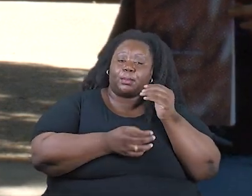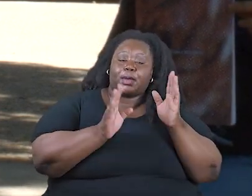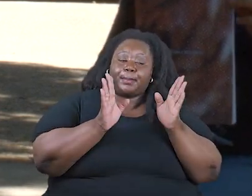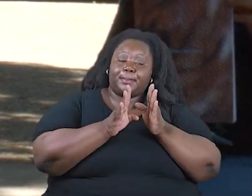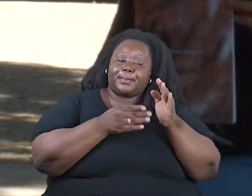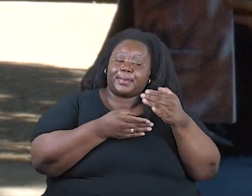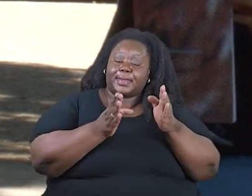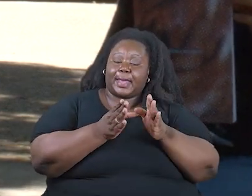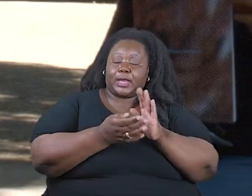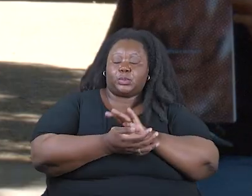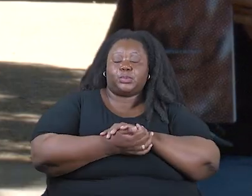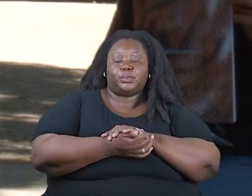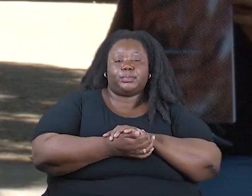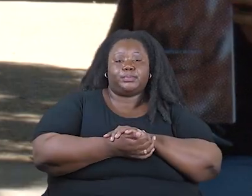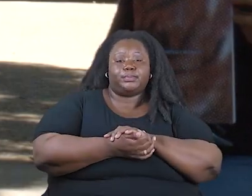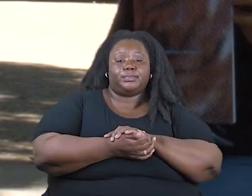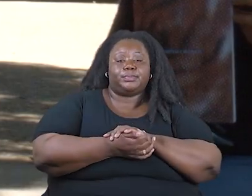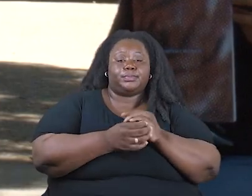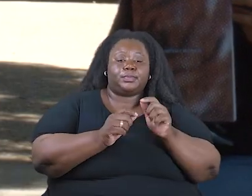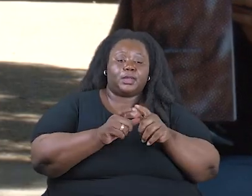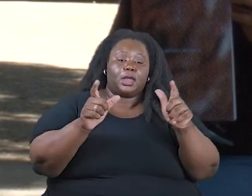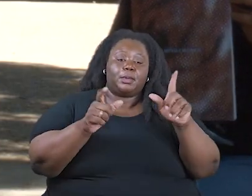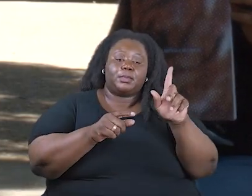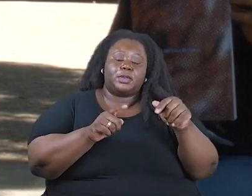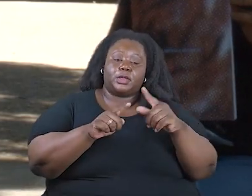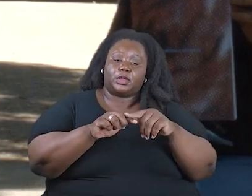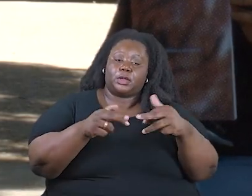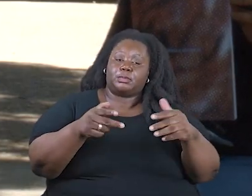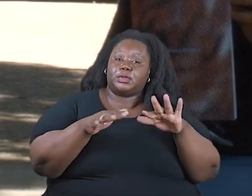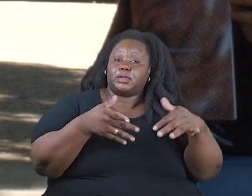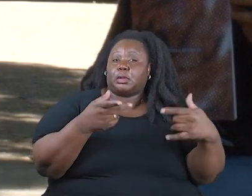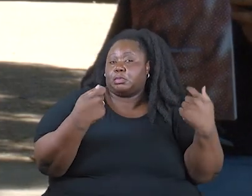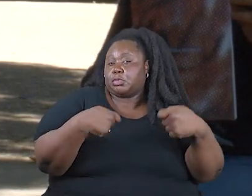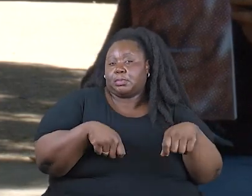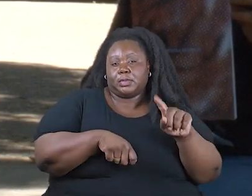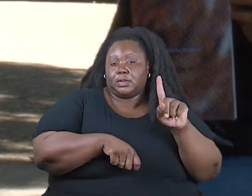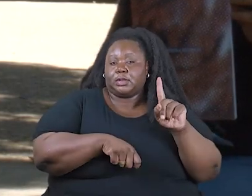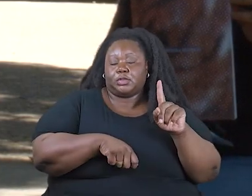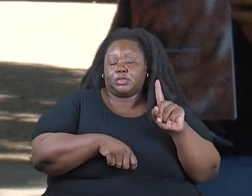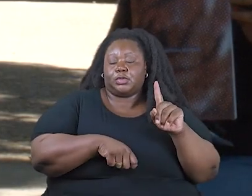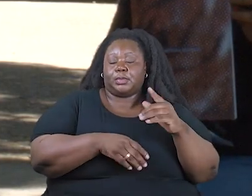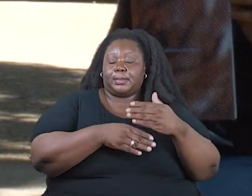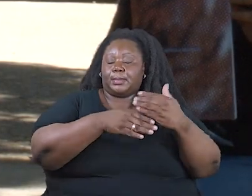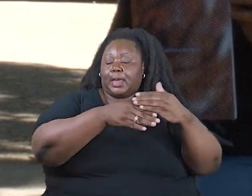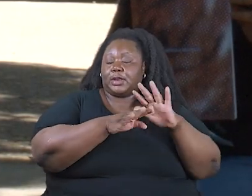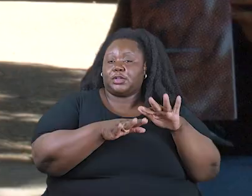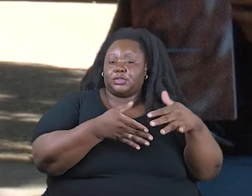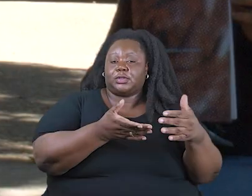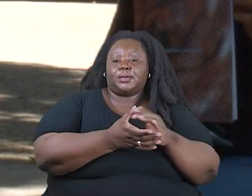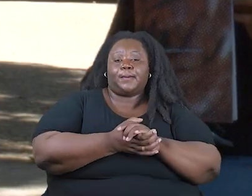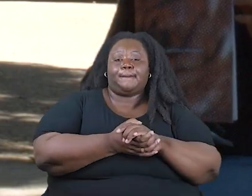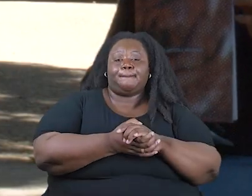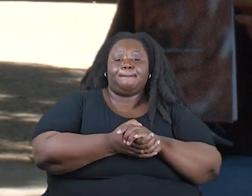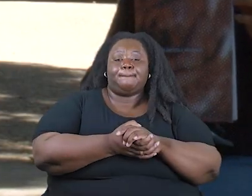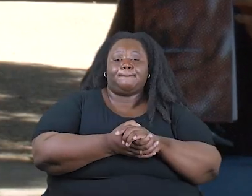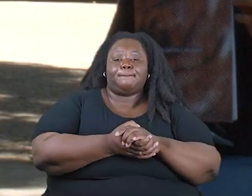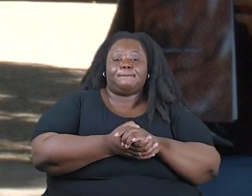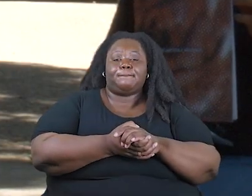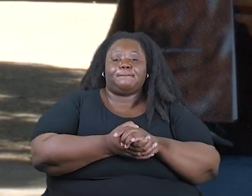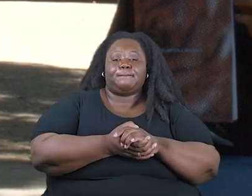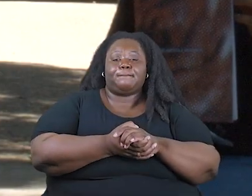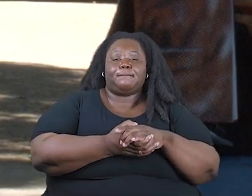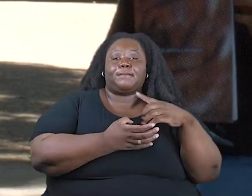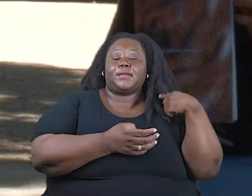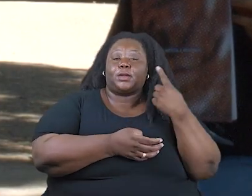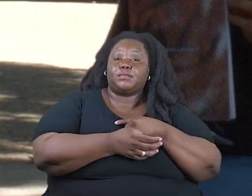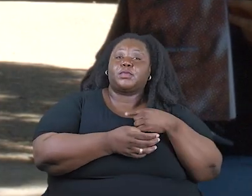pequeno formato e a maioria deles são objetos, então não precisa de parede. Então, eu acho que na época o pessoal